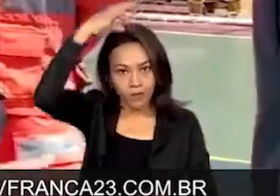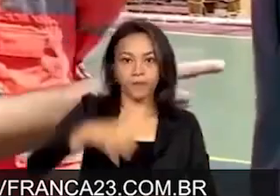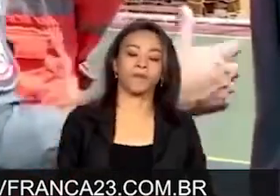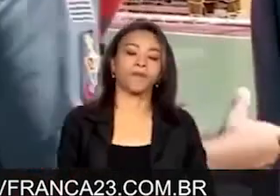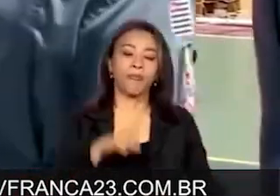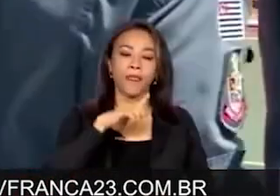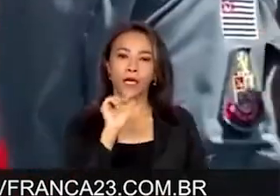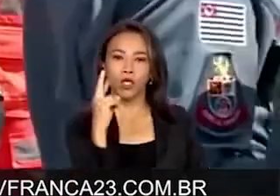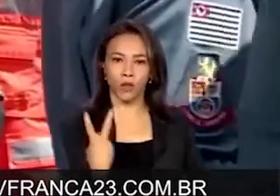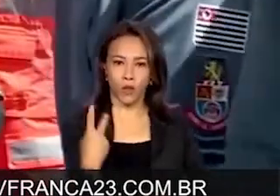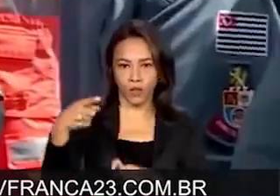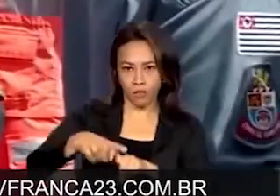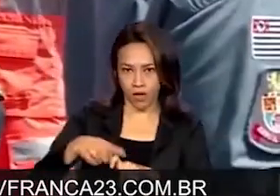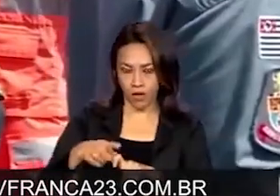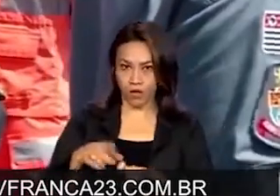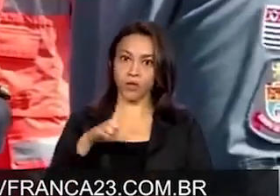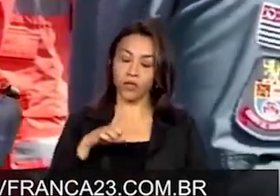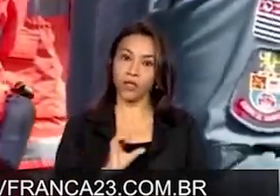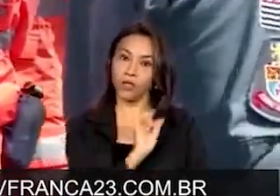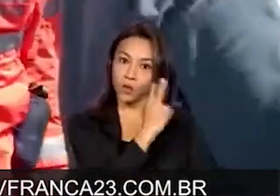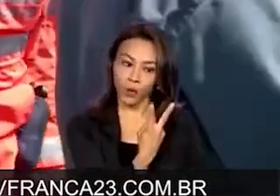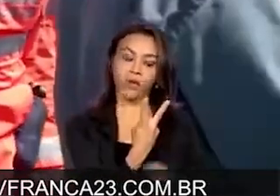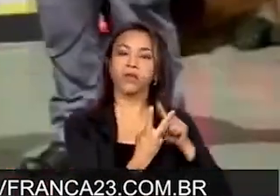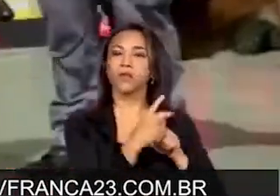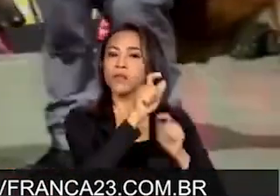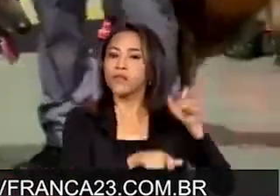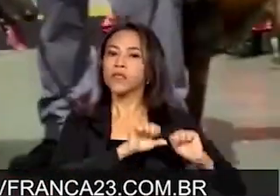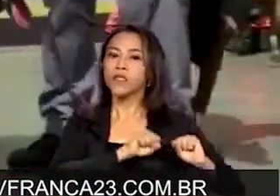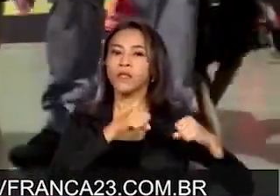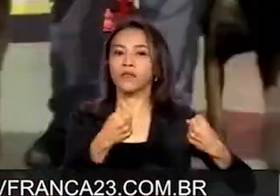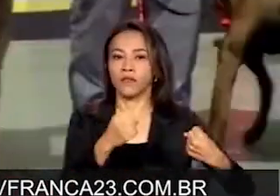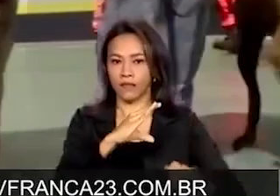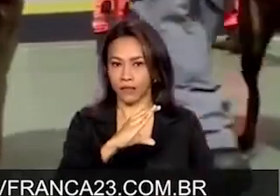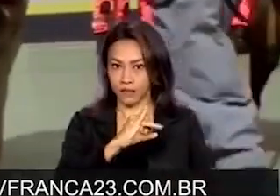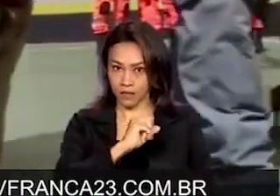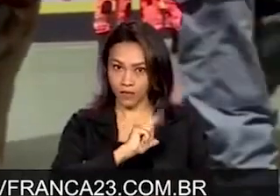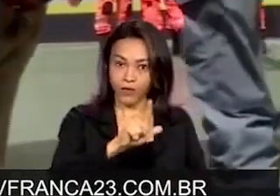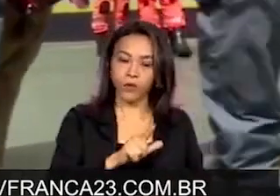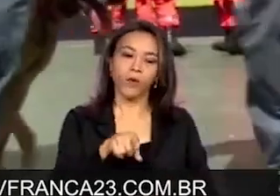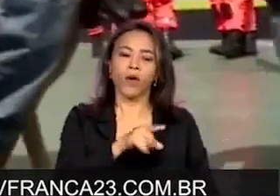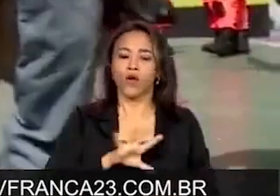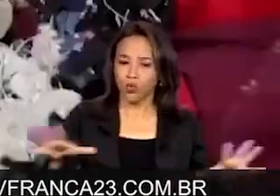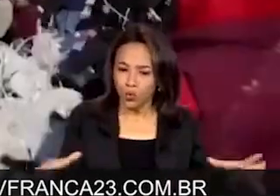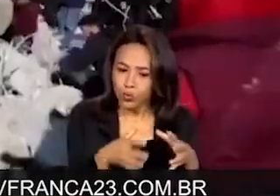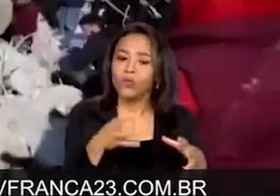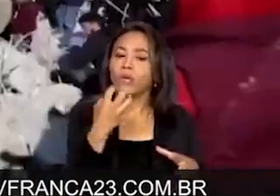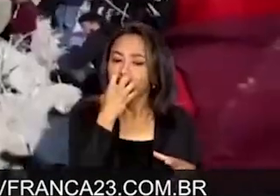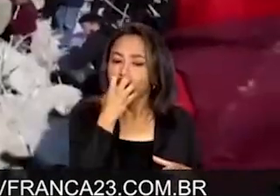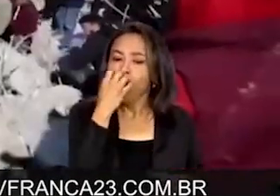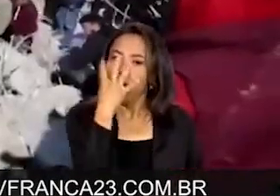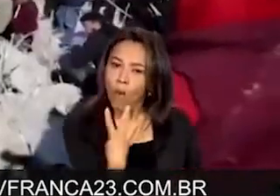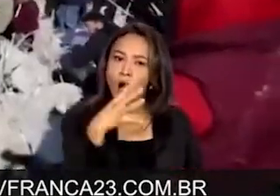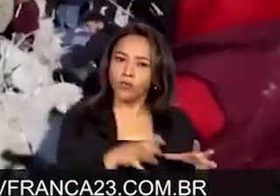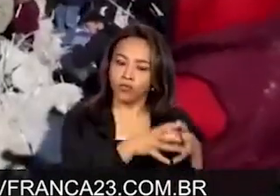com 2 médicos e 2 integrantes da Defesa Civil. 4 cães farejadores embarcam junto para ajudar